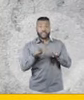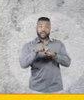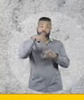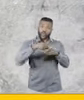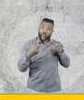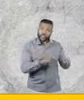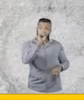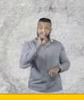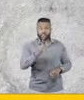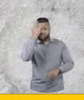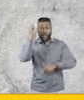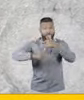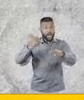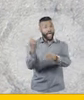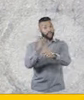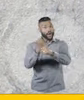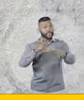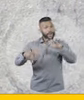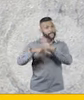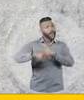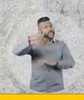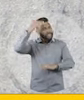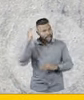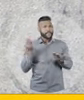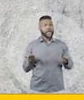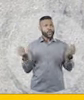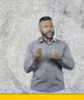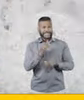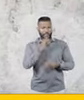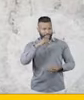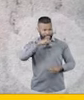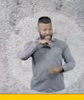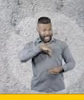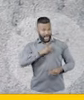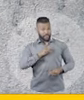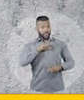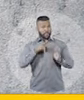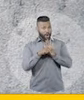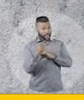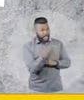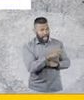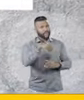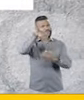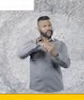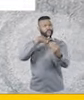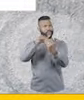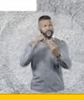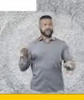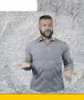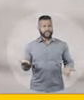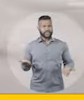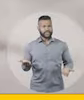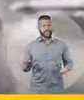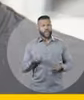contra os direitos dos trabalhadores na reforma trabalhista de Temer. Mas quando foi para aumentar o próprio salário, ele votou a